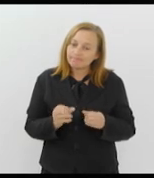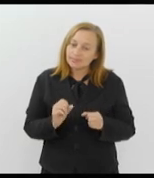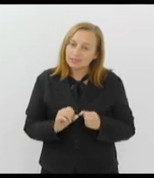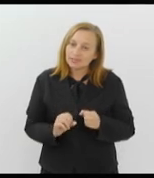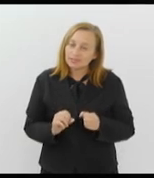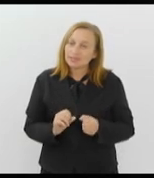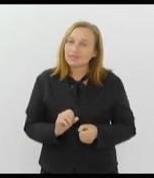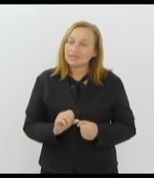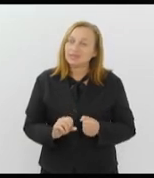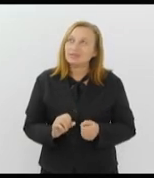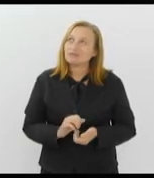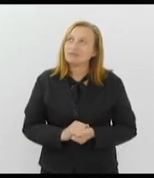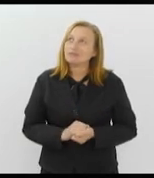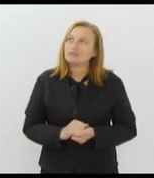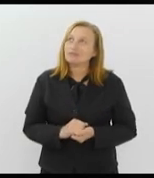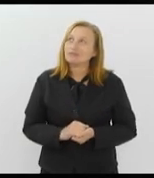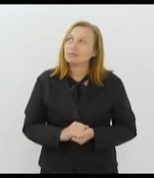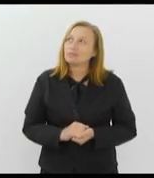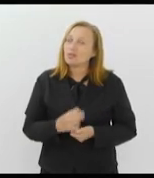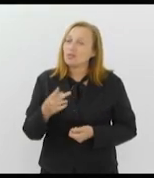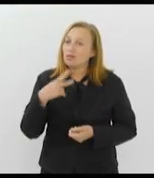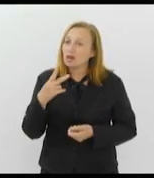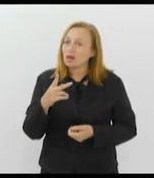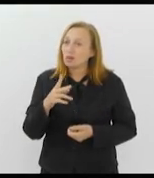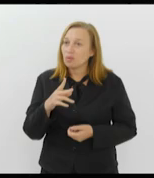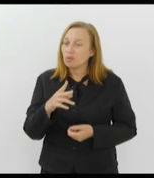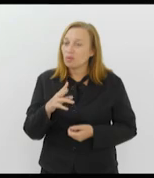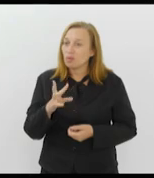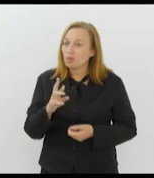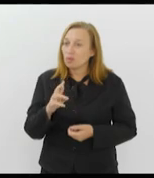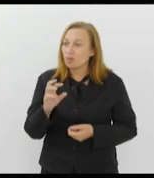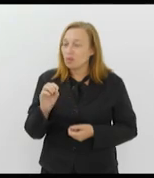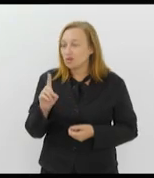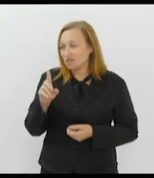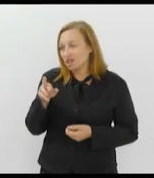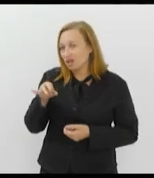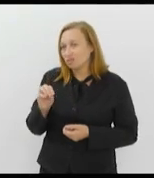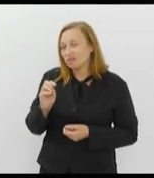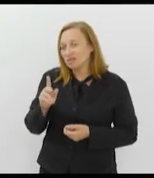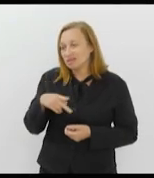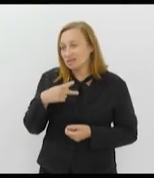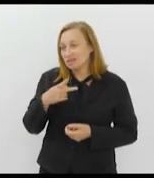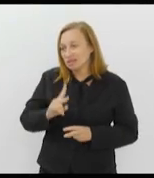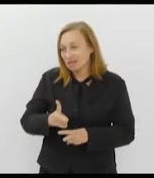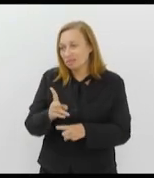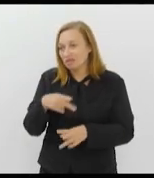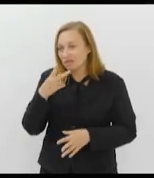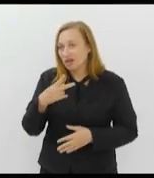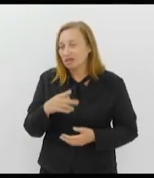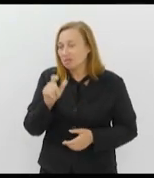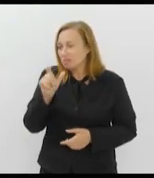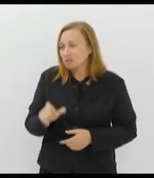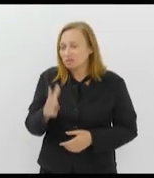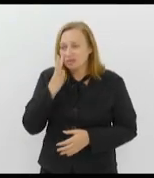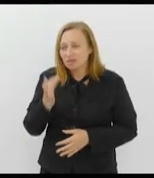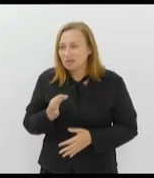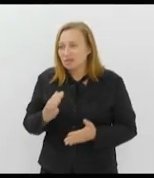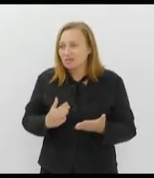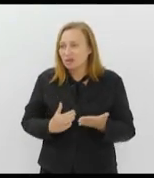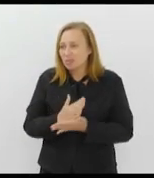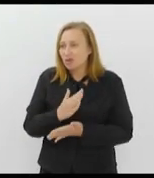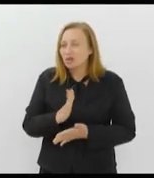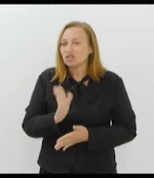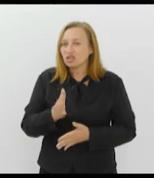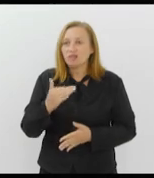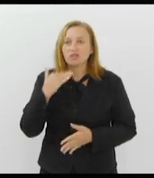Ele fala, eu digo o seguinte, o Rodrigo, ele sempre me puxava para cima, porque é uma pessoa, quem não sabe, foi aprovado em diversos... Já foi